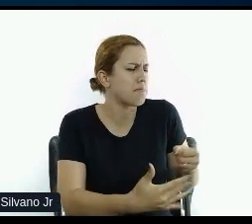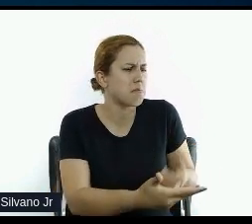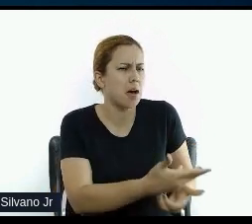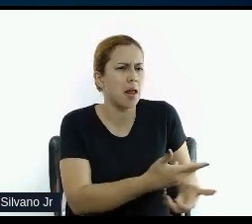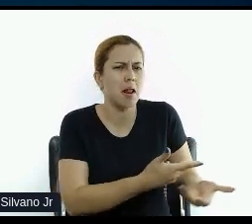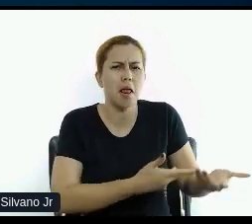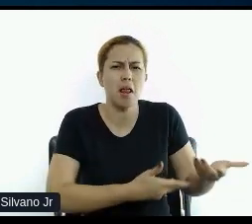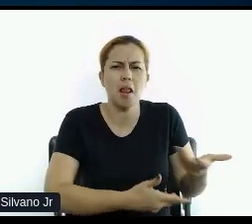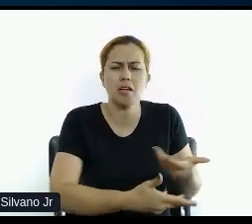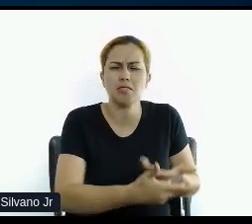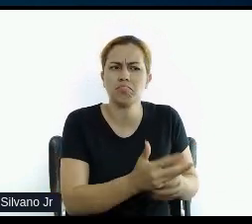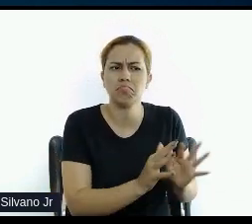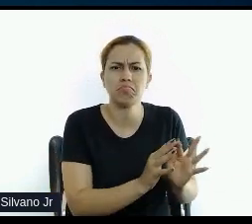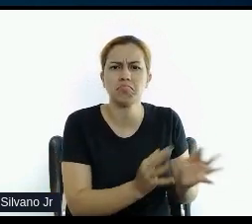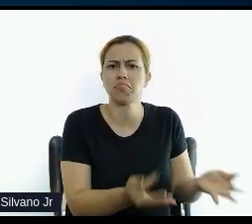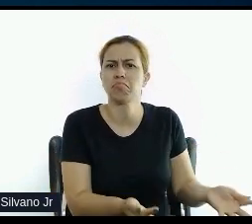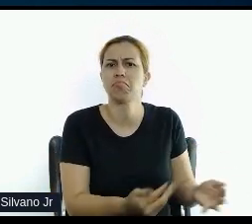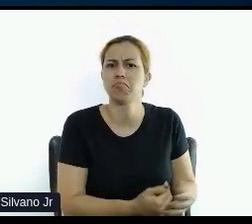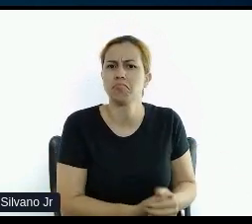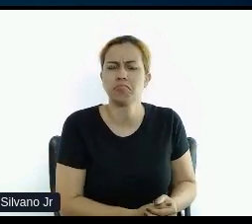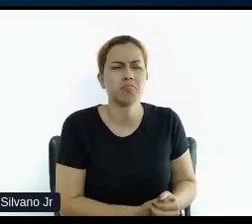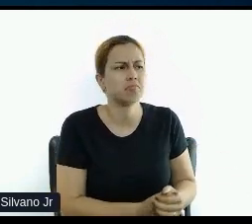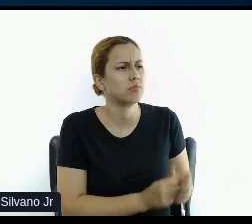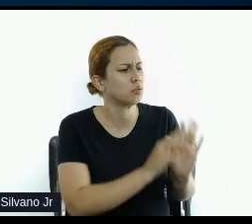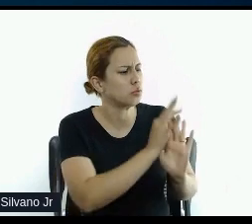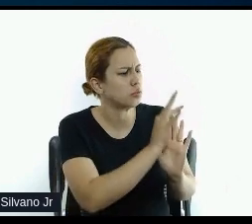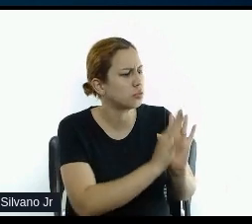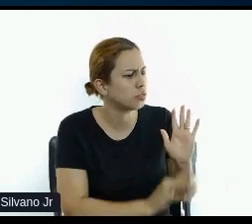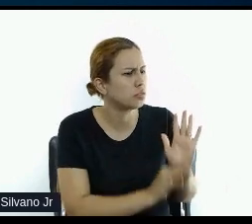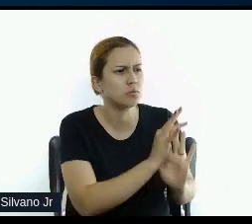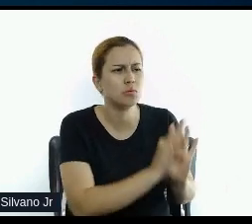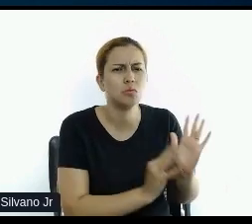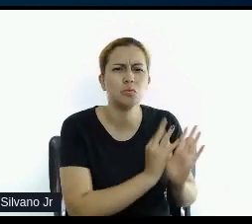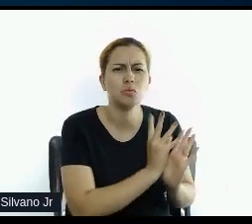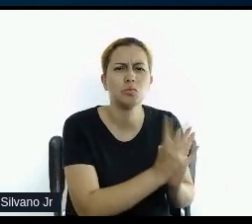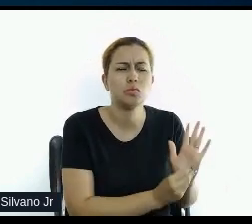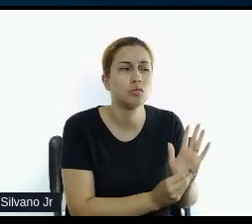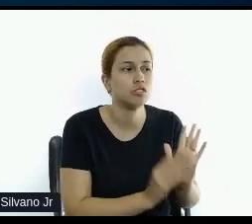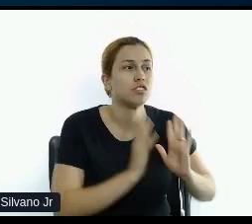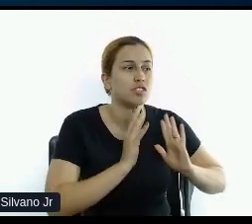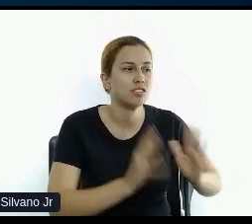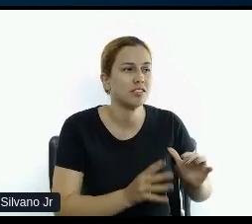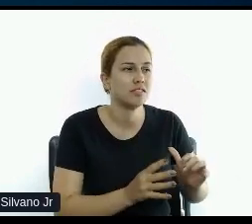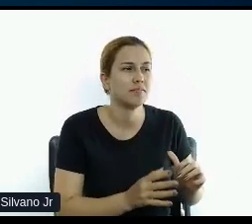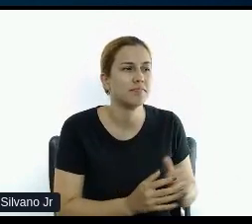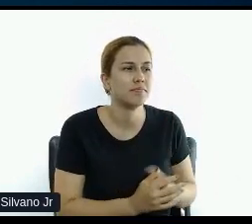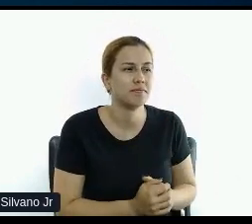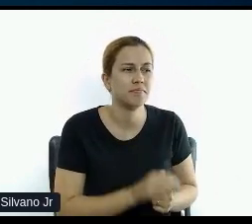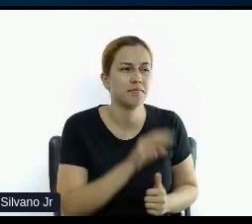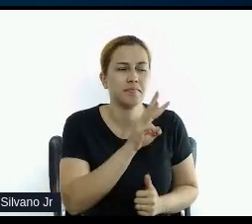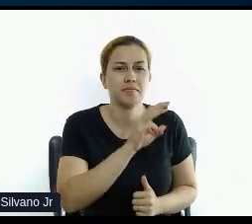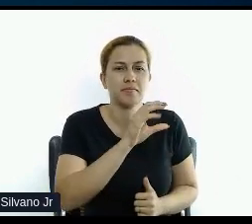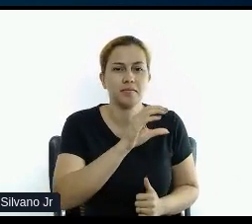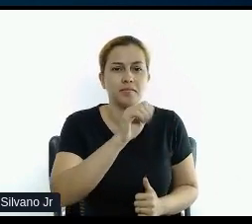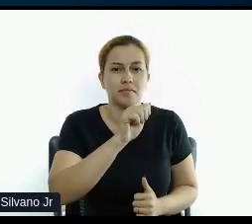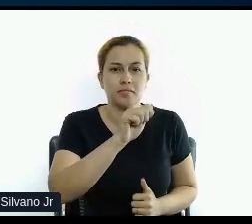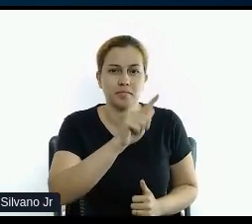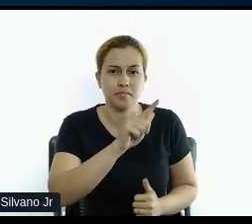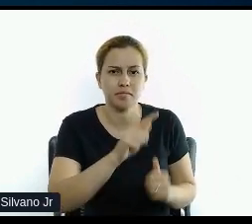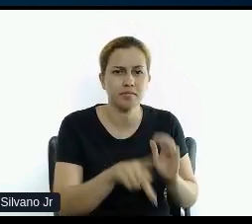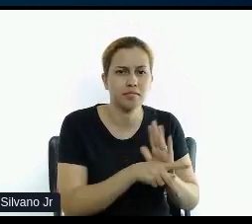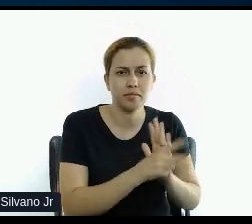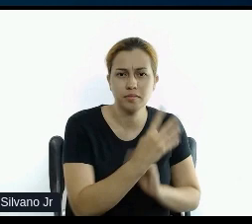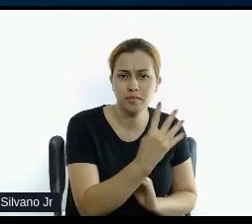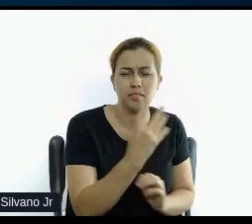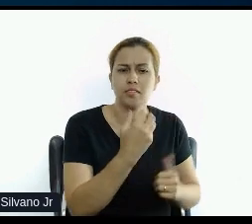muito mais simples. Conteúdo textual, saiu agora recentemente o GPT-4, né? Então, agora conteúdo de vídeo, conteúdo de imagem, conteúdo